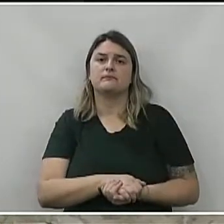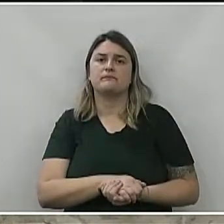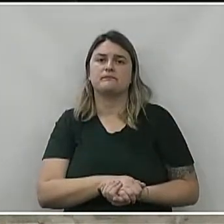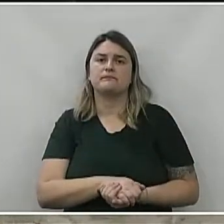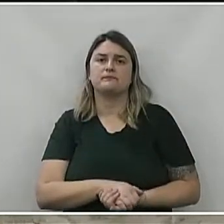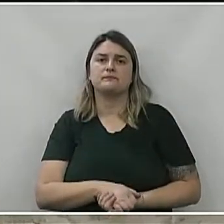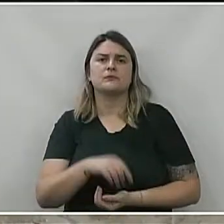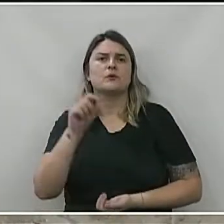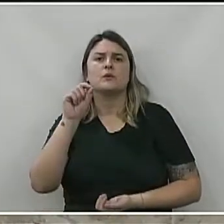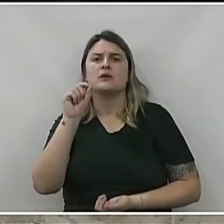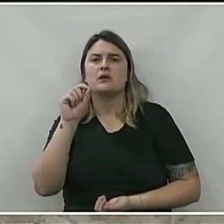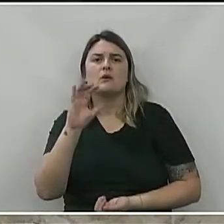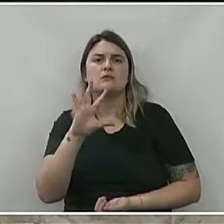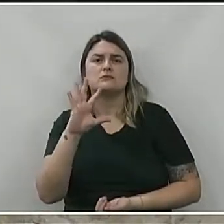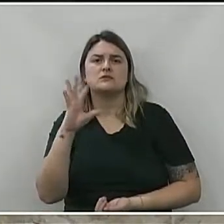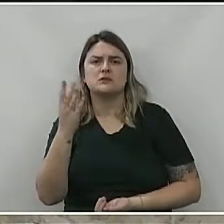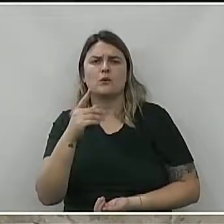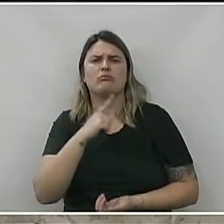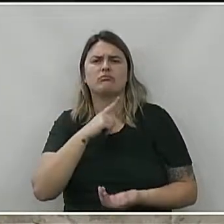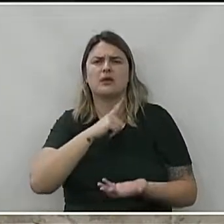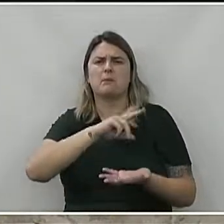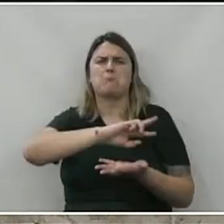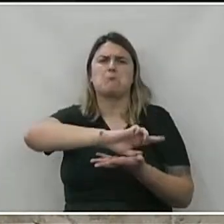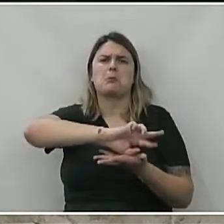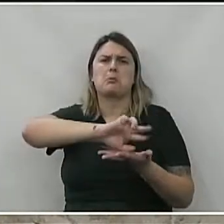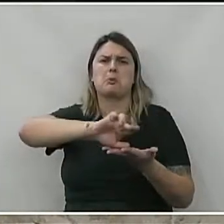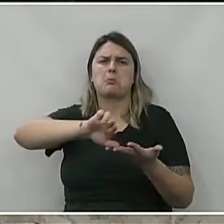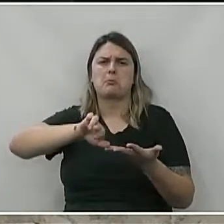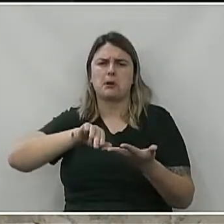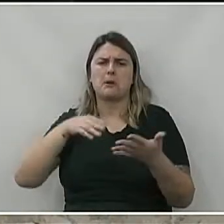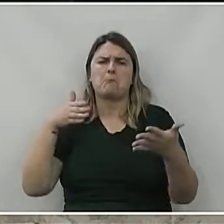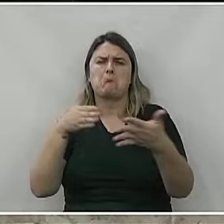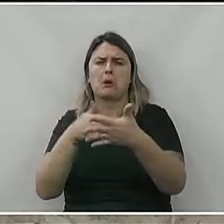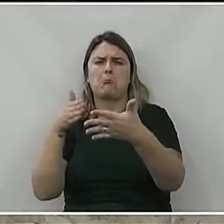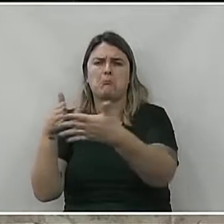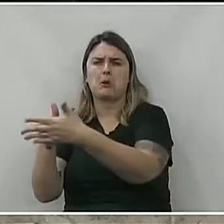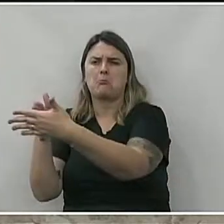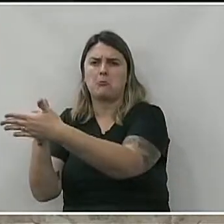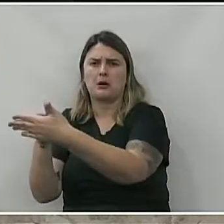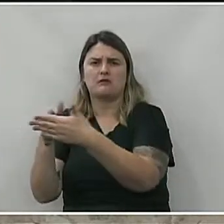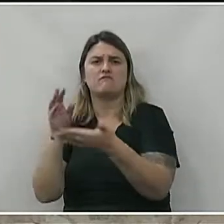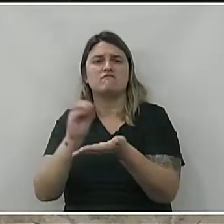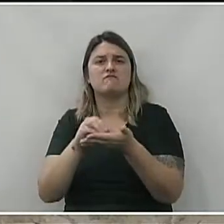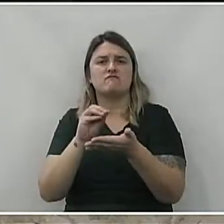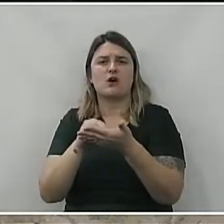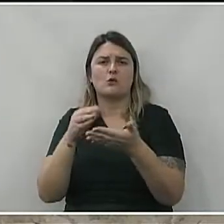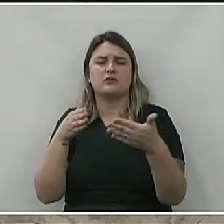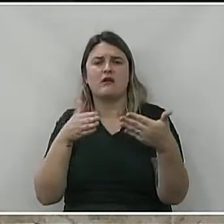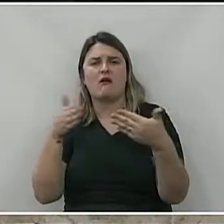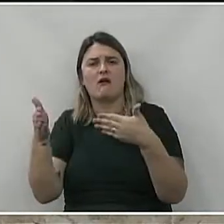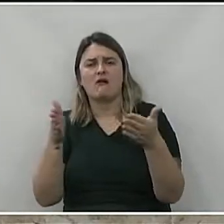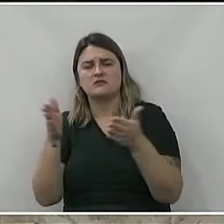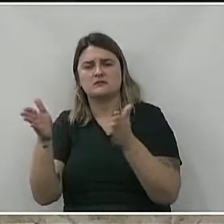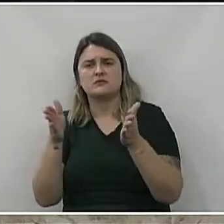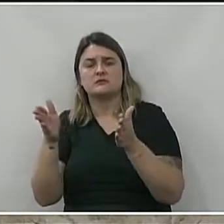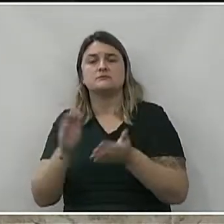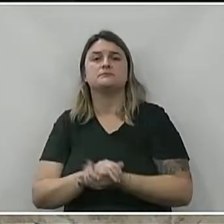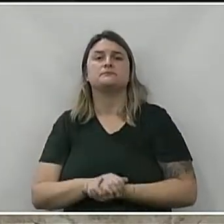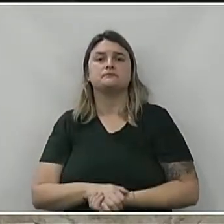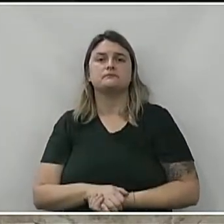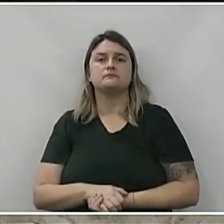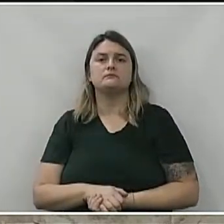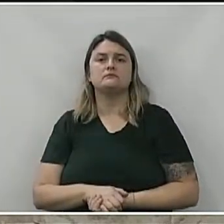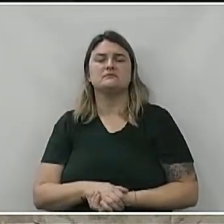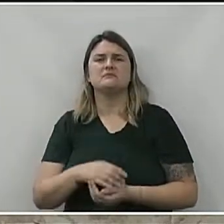essa situação é uma das inúmeras barreiras arquitetônicas que nós encontramos no nosso município, a